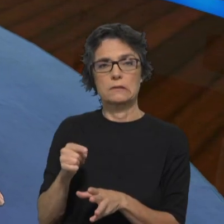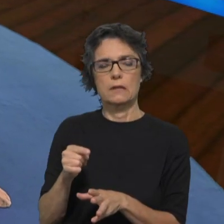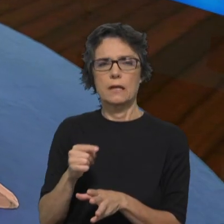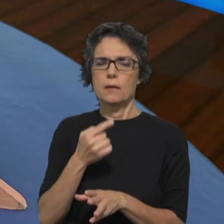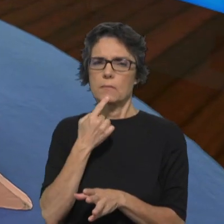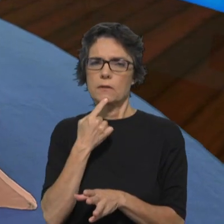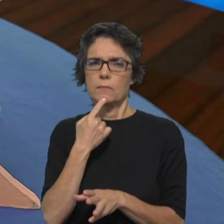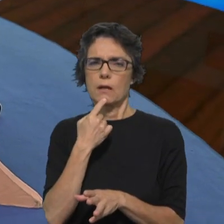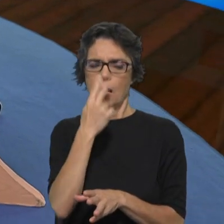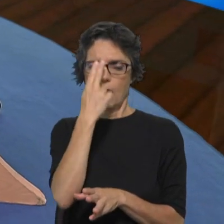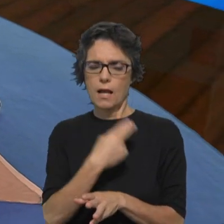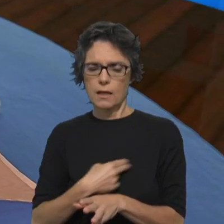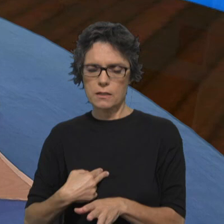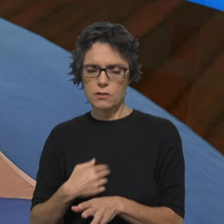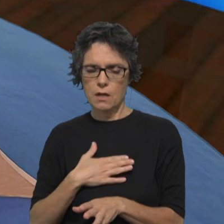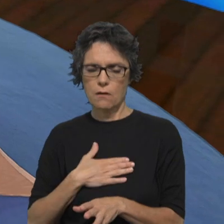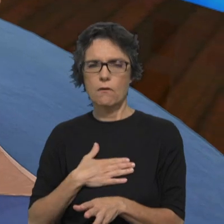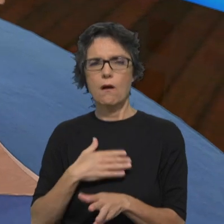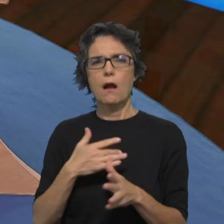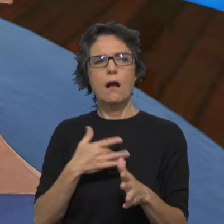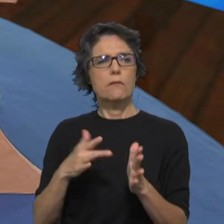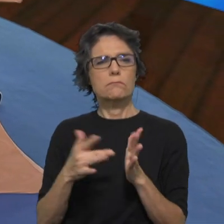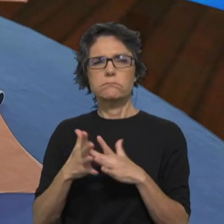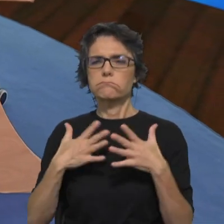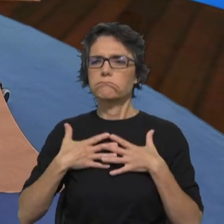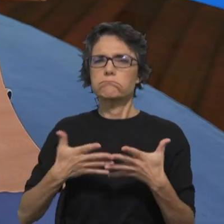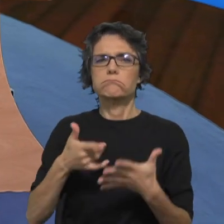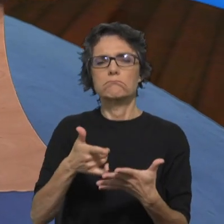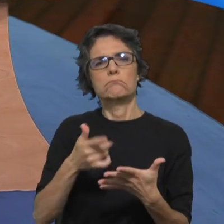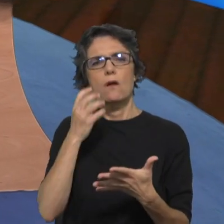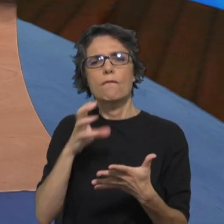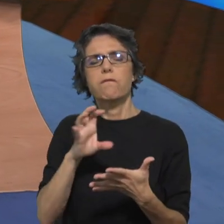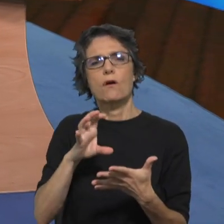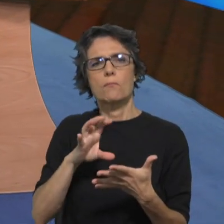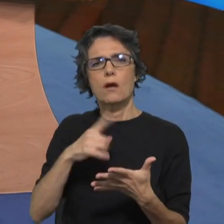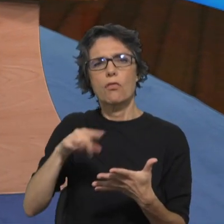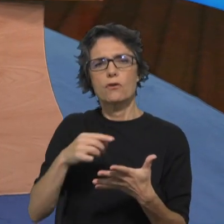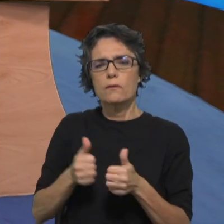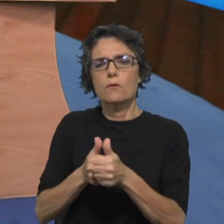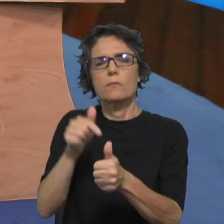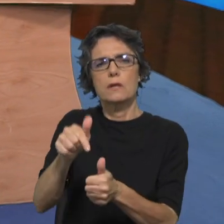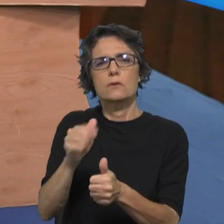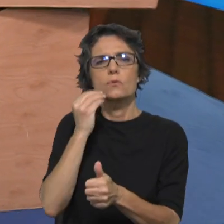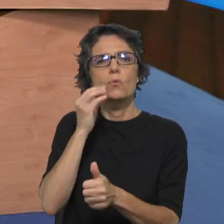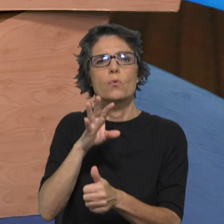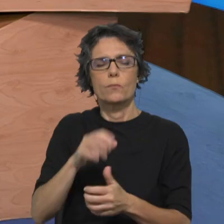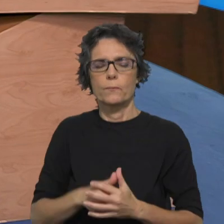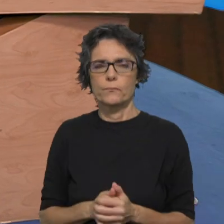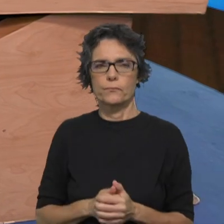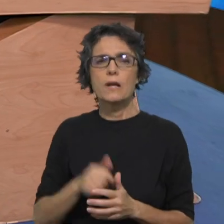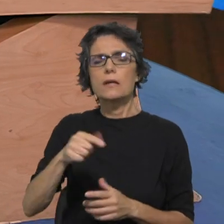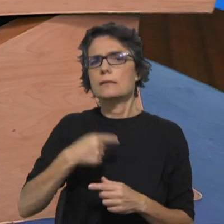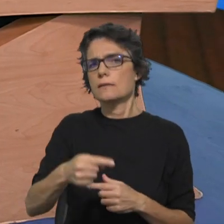fidelidade cristã ou não, a maneira como as comunidades estão a lidar com esta questão. E o que é que está em causa? O que é que quis dizer o propósito do tema para esta